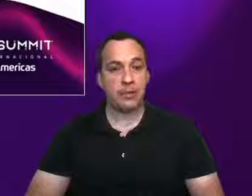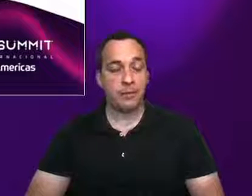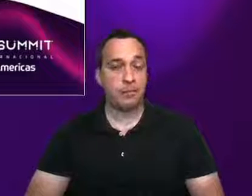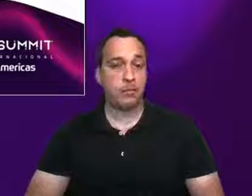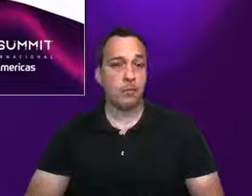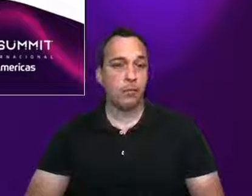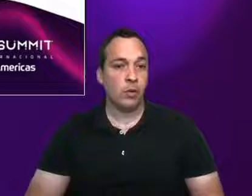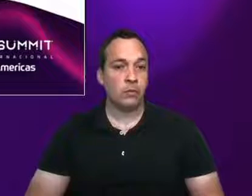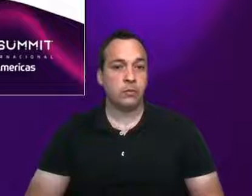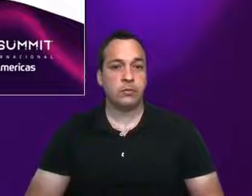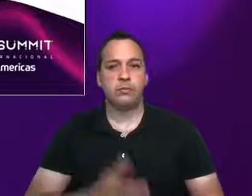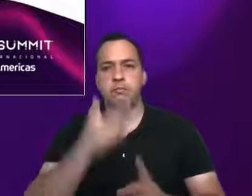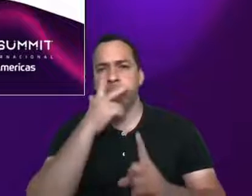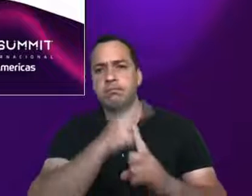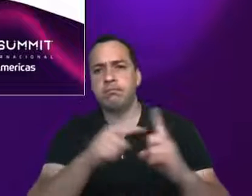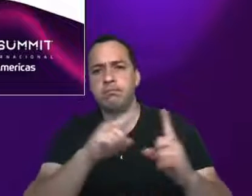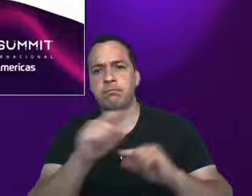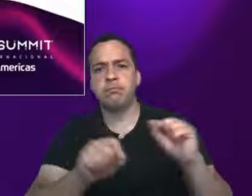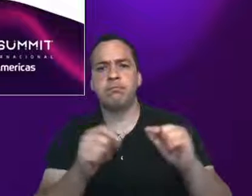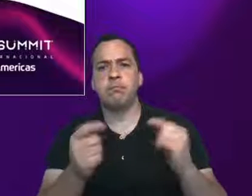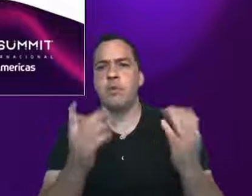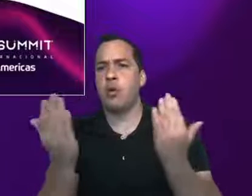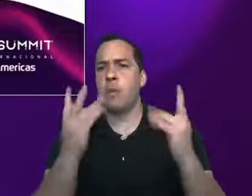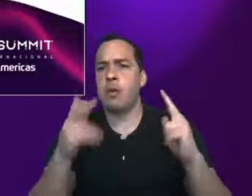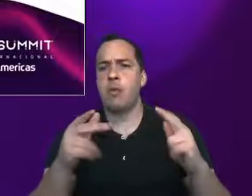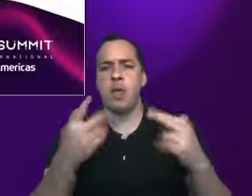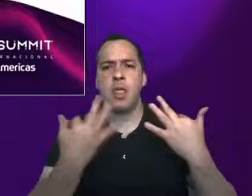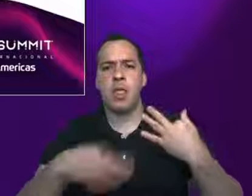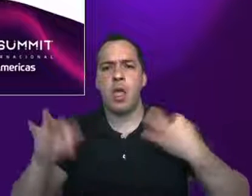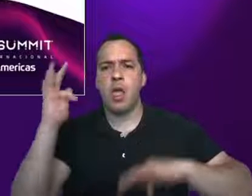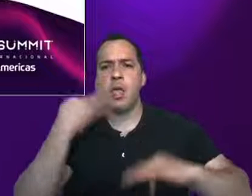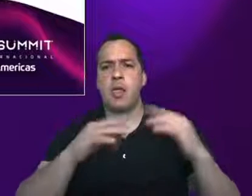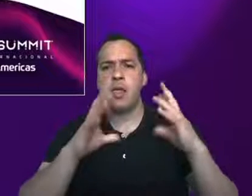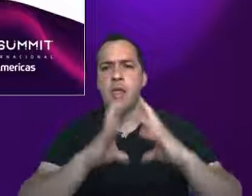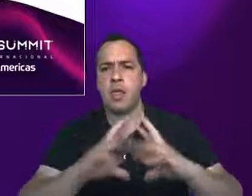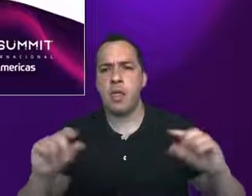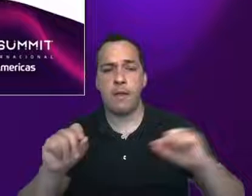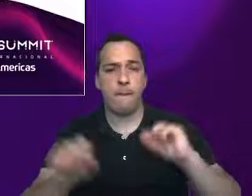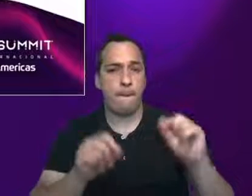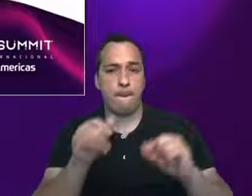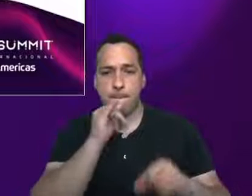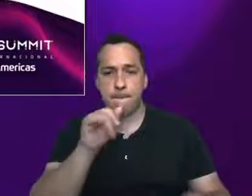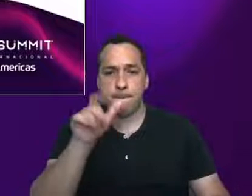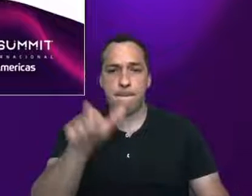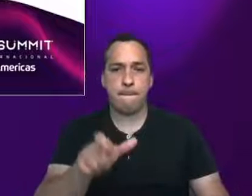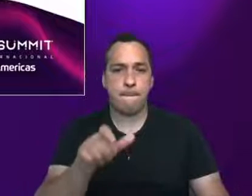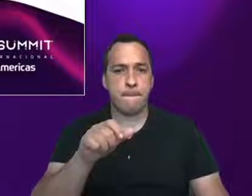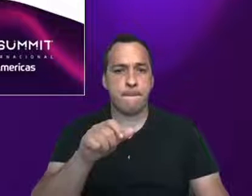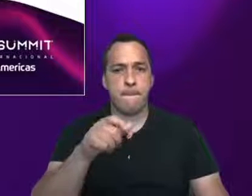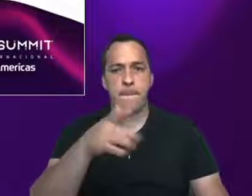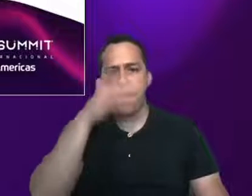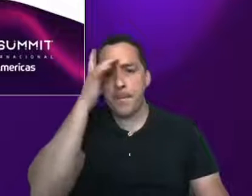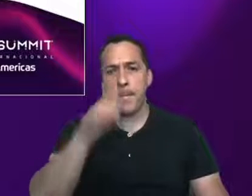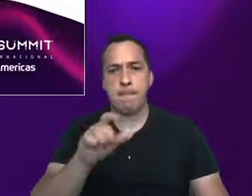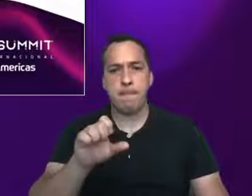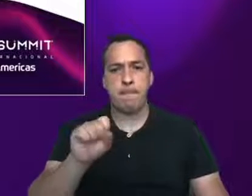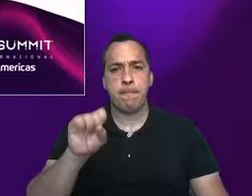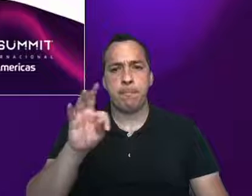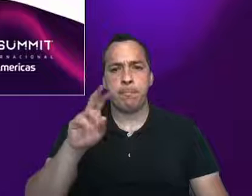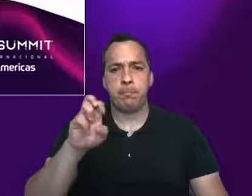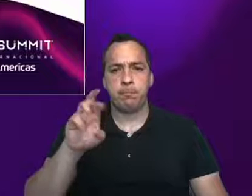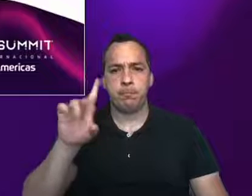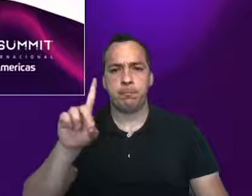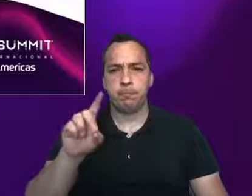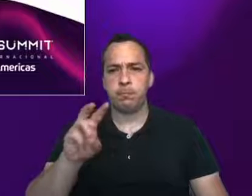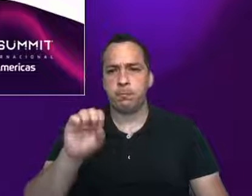parecida com um antibiótico. Então, o que a gente tem de stewardship para antibiótico, nós